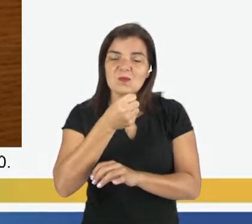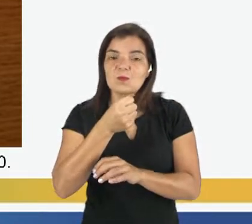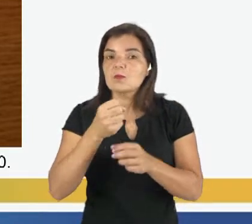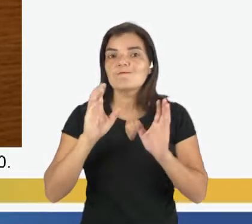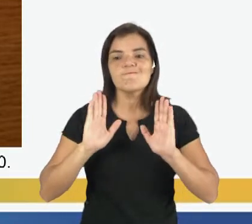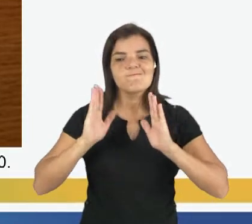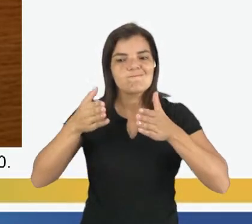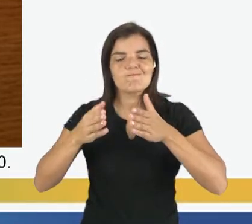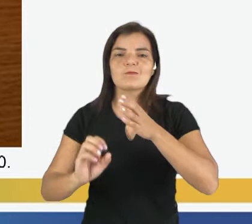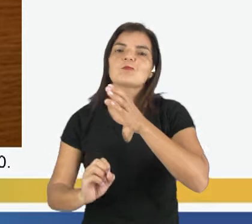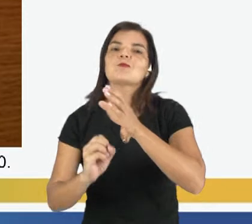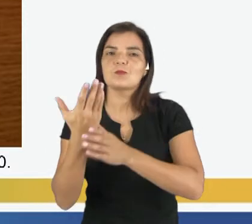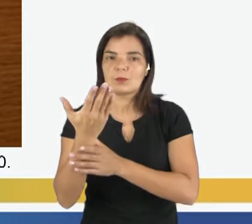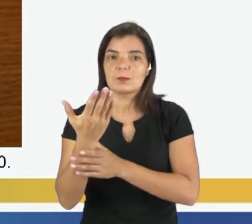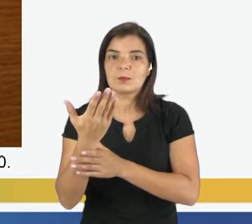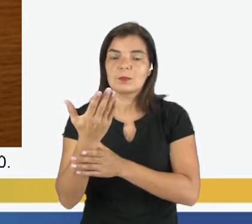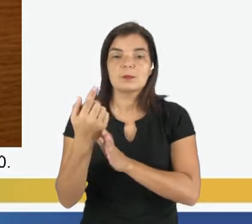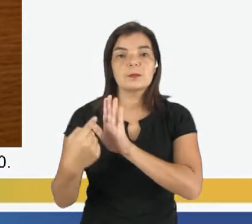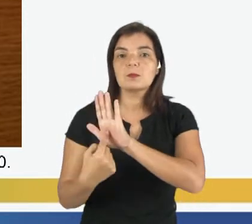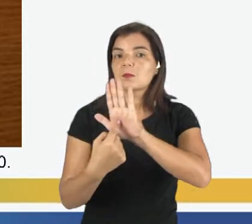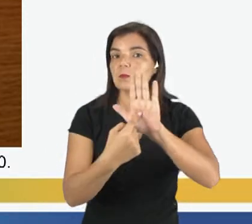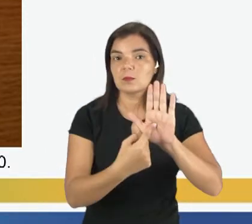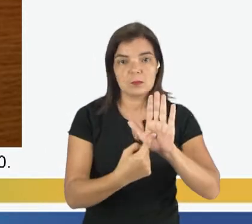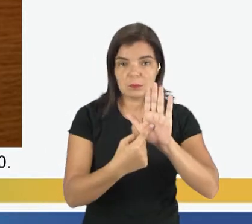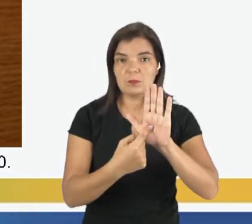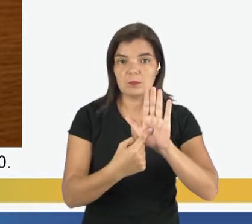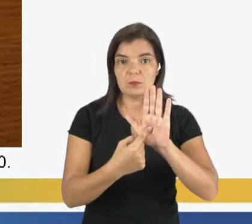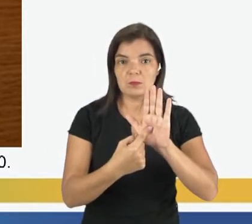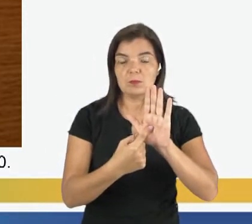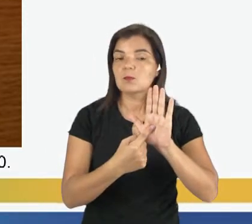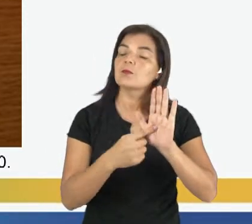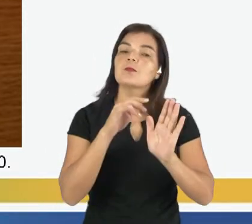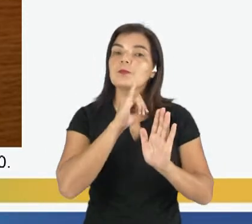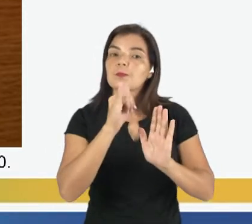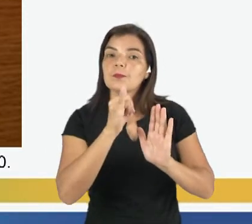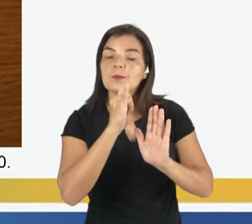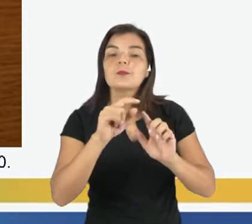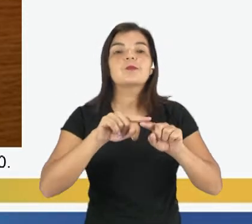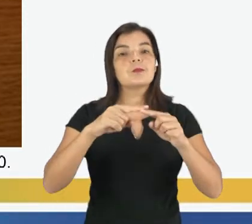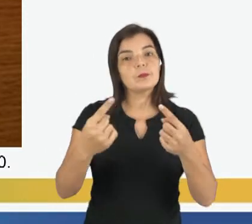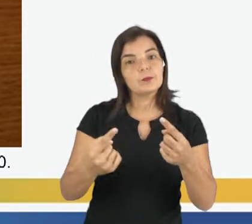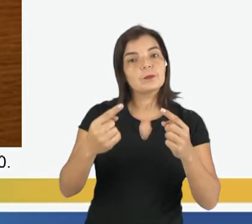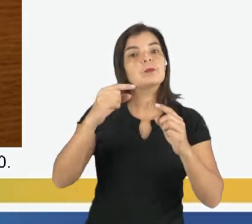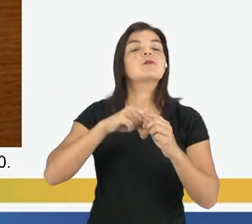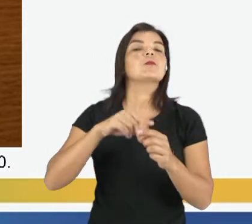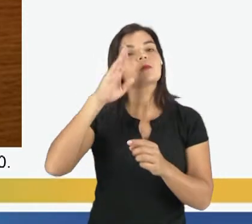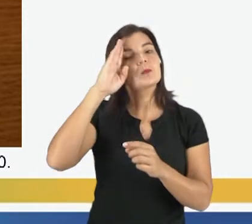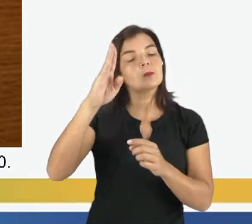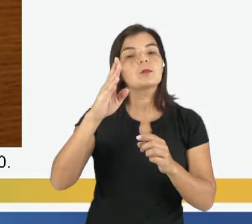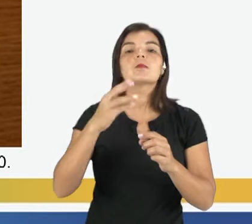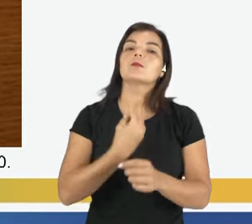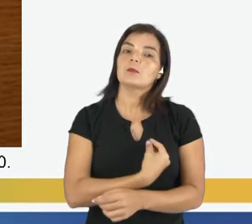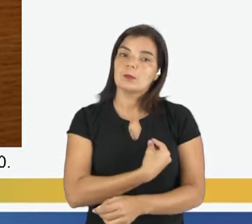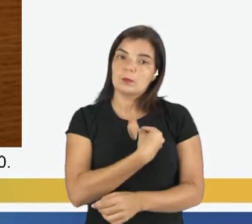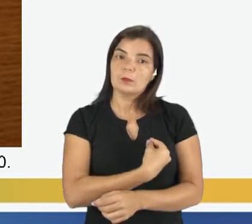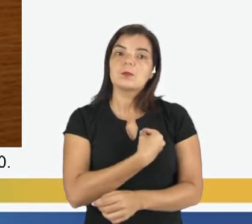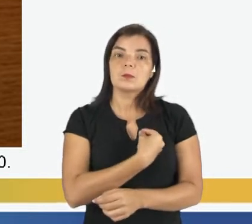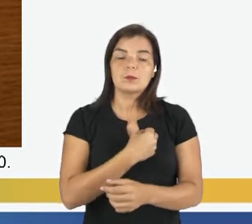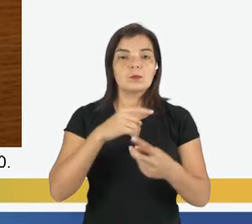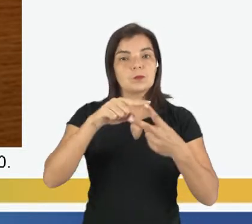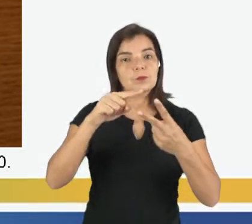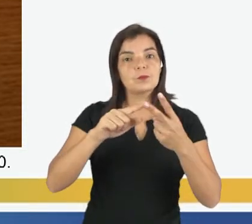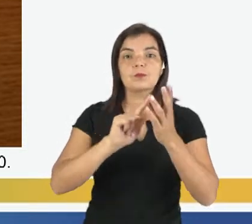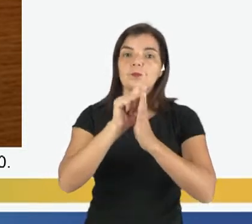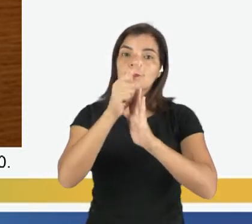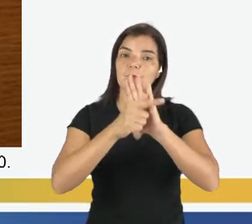fato, isto é, ela não apresenta caráter noticioso. Portanto, eis a principal diferença existente entre os dois